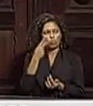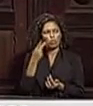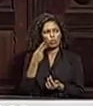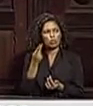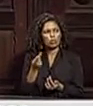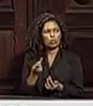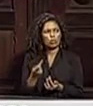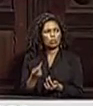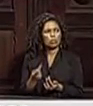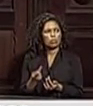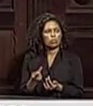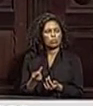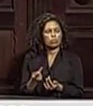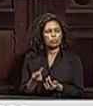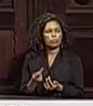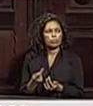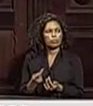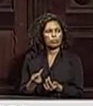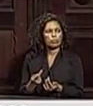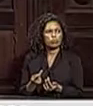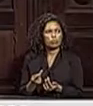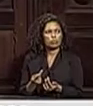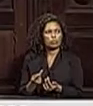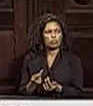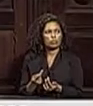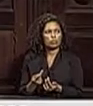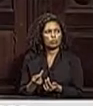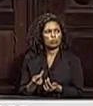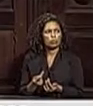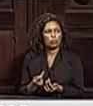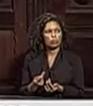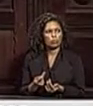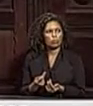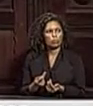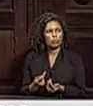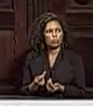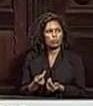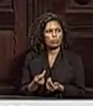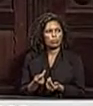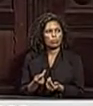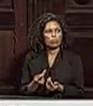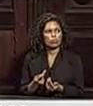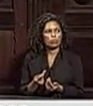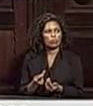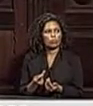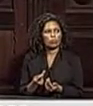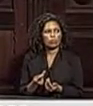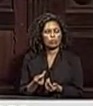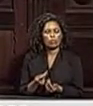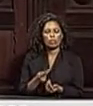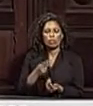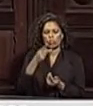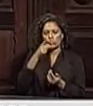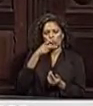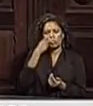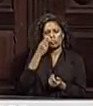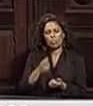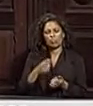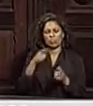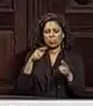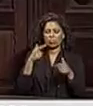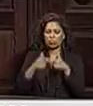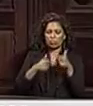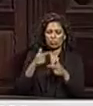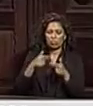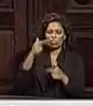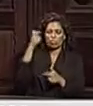presidir a Comissão de Economia e Indústria e Comércio. Vossa Excelência me alertou, insisto, querendo me ajudar, olha, isso é uma comissão muito trabalhosa, passam por ela